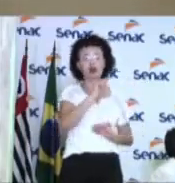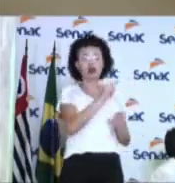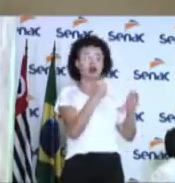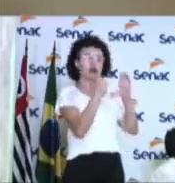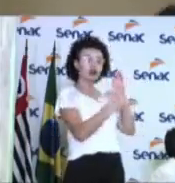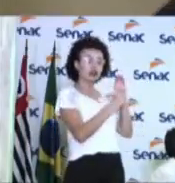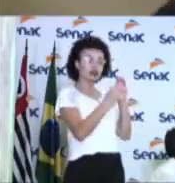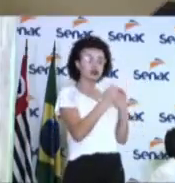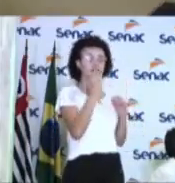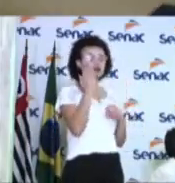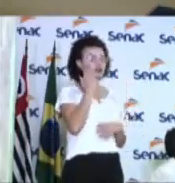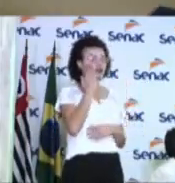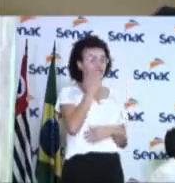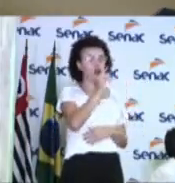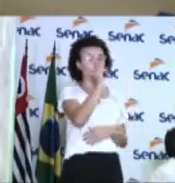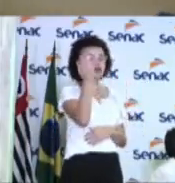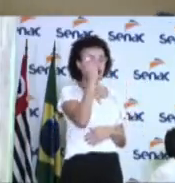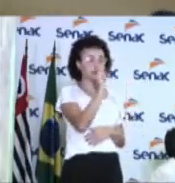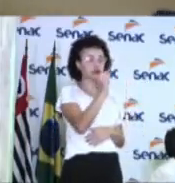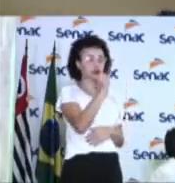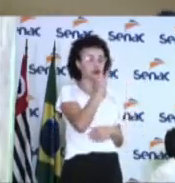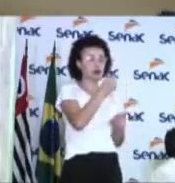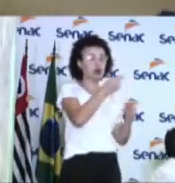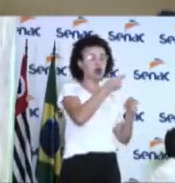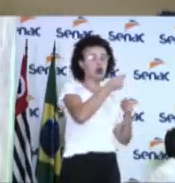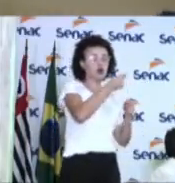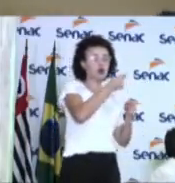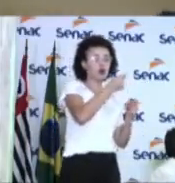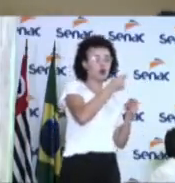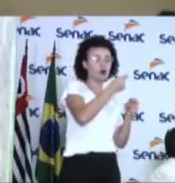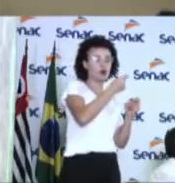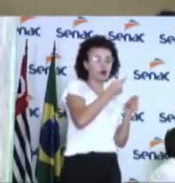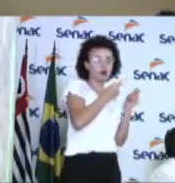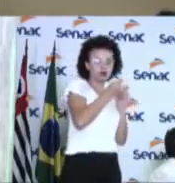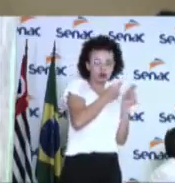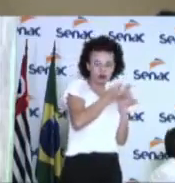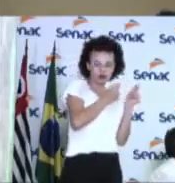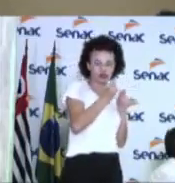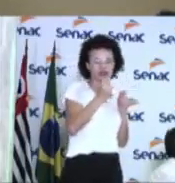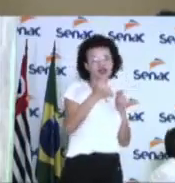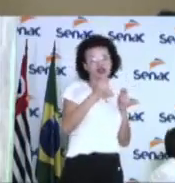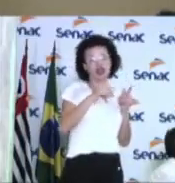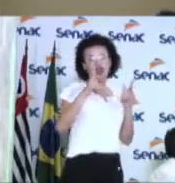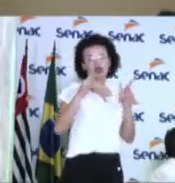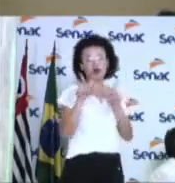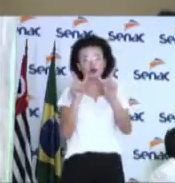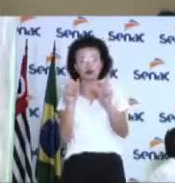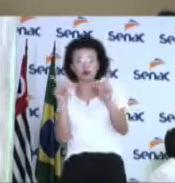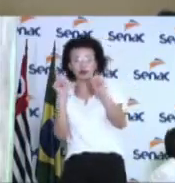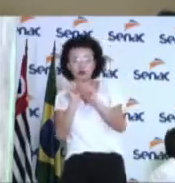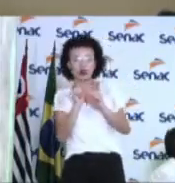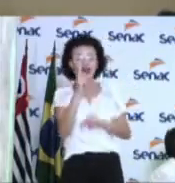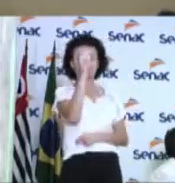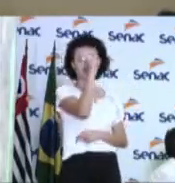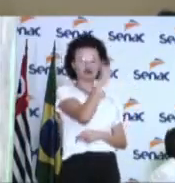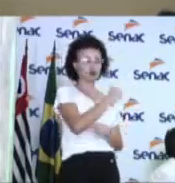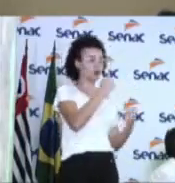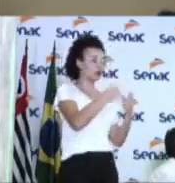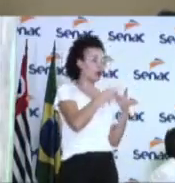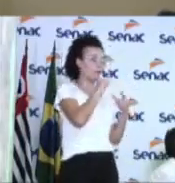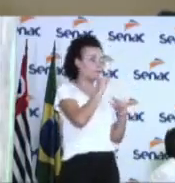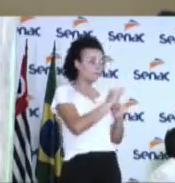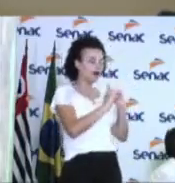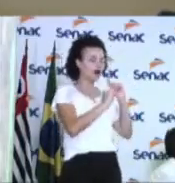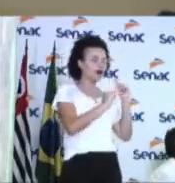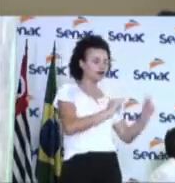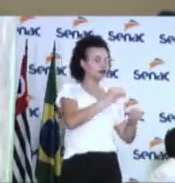vai ter o mesmo controle que ele tem em conteúdos mais tradicionais é uma coisa difícil, que é passo a passo, que